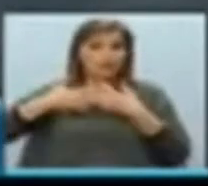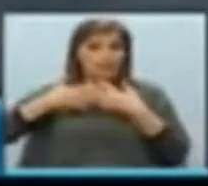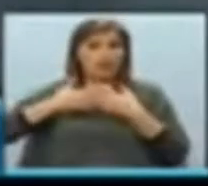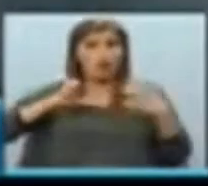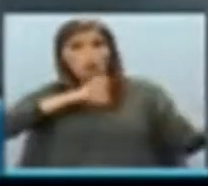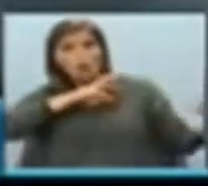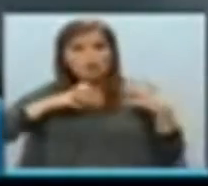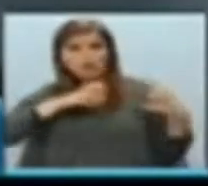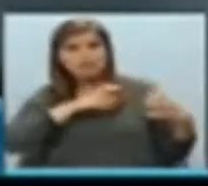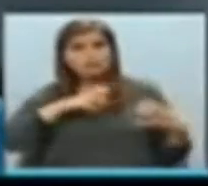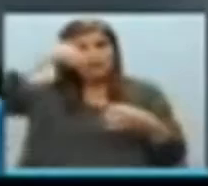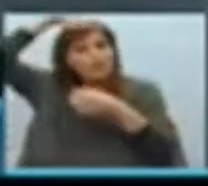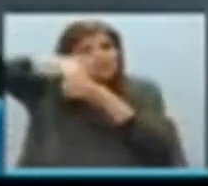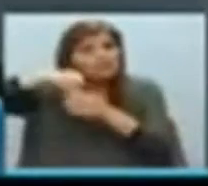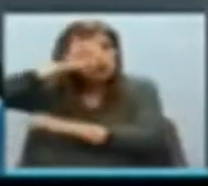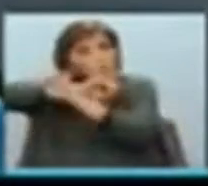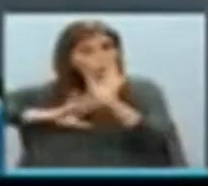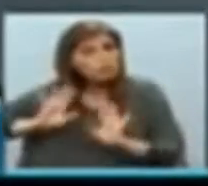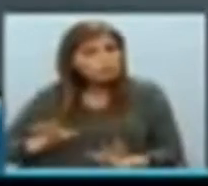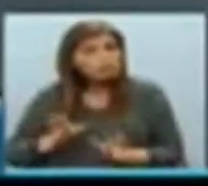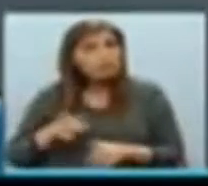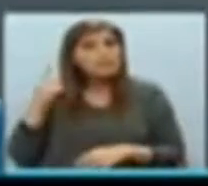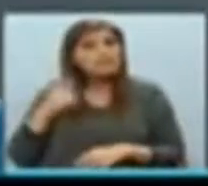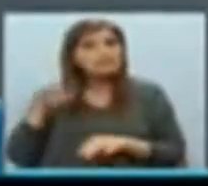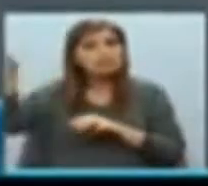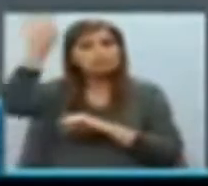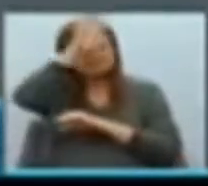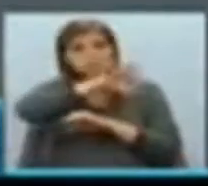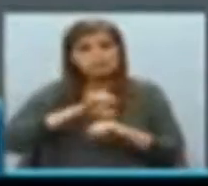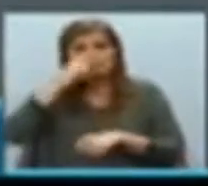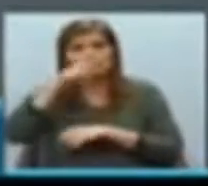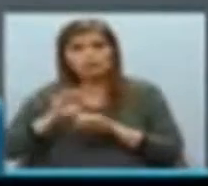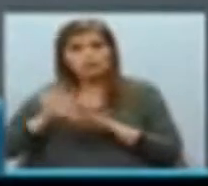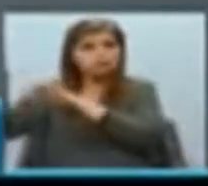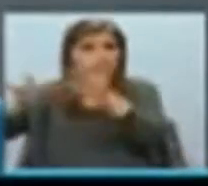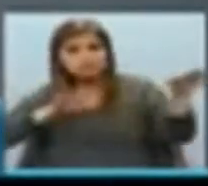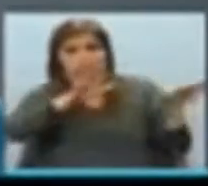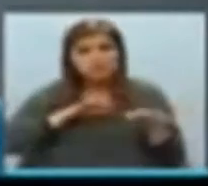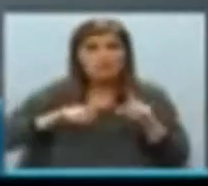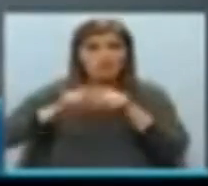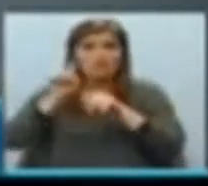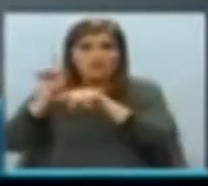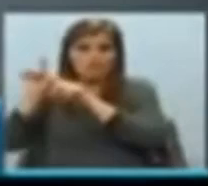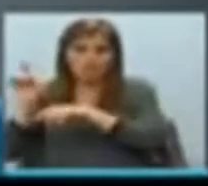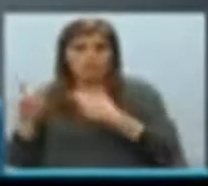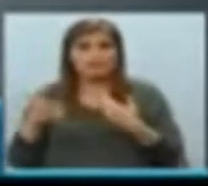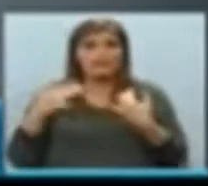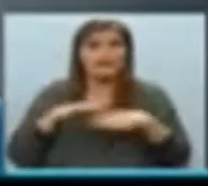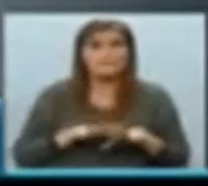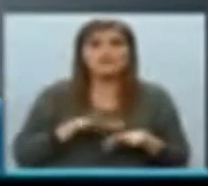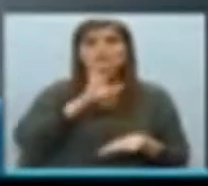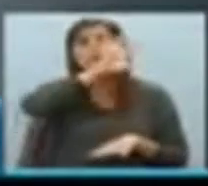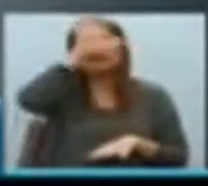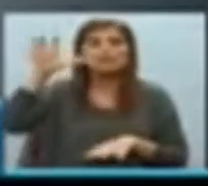dentro da europa e então a gente tinha essas massas de migrantes né de refugiados mas de países que